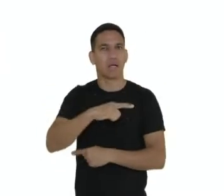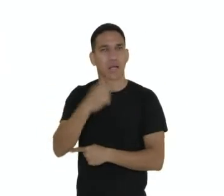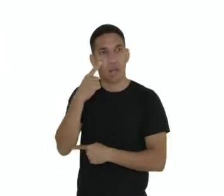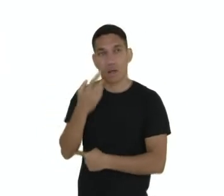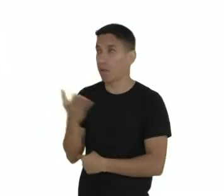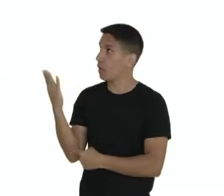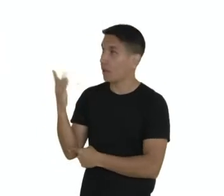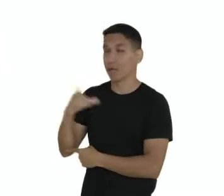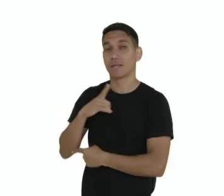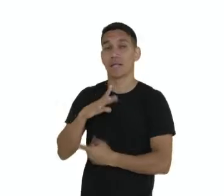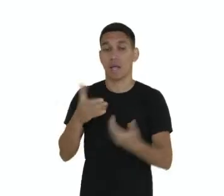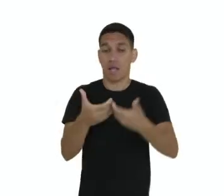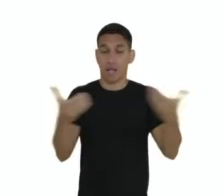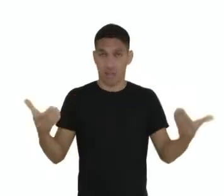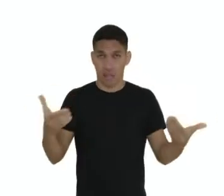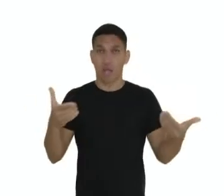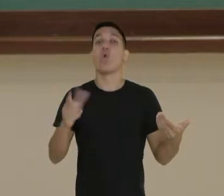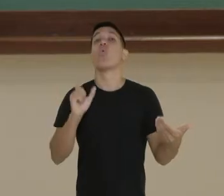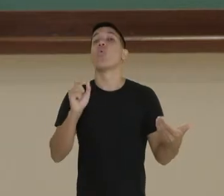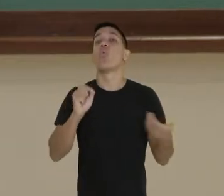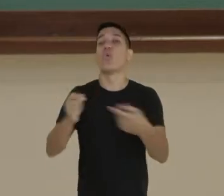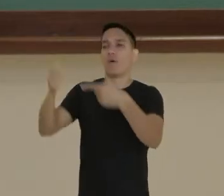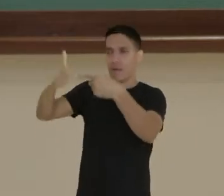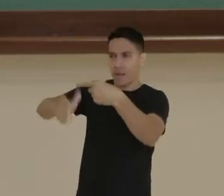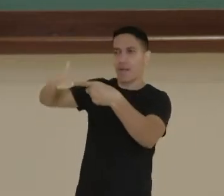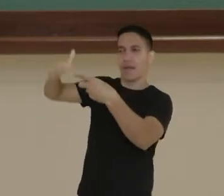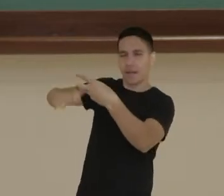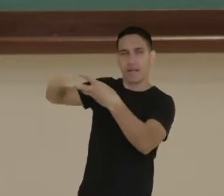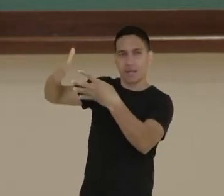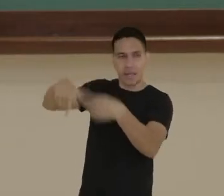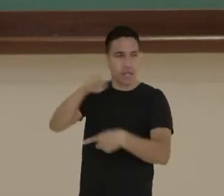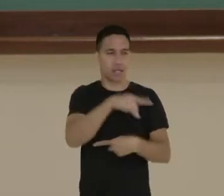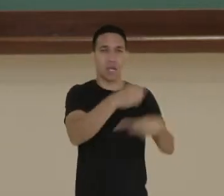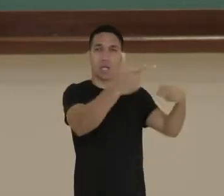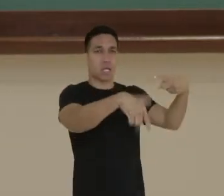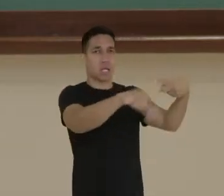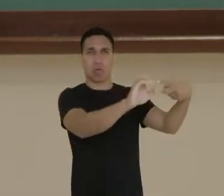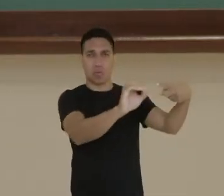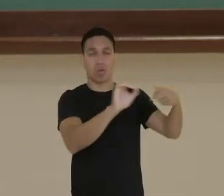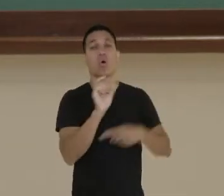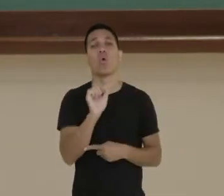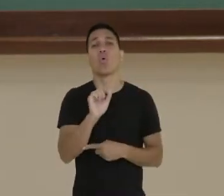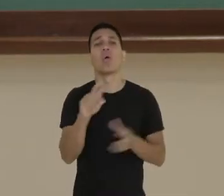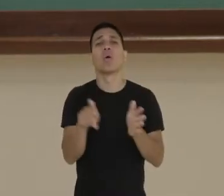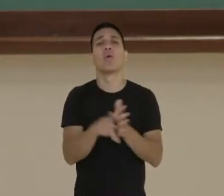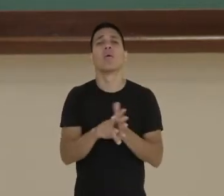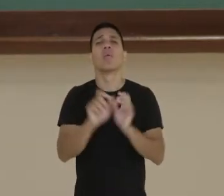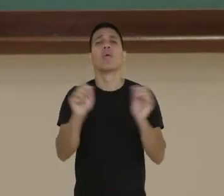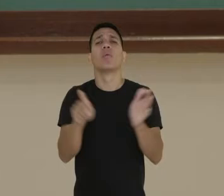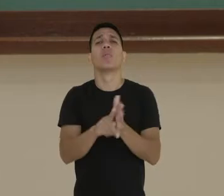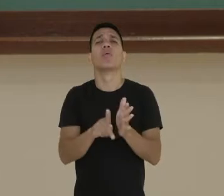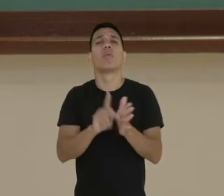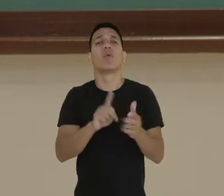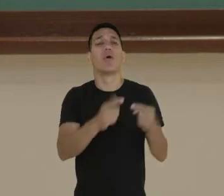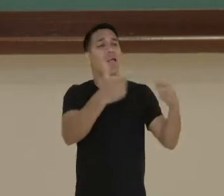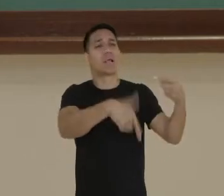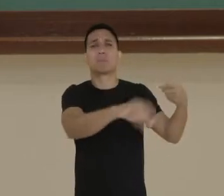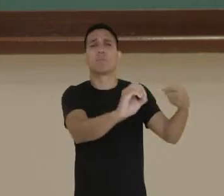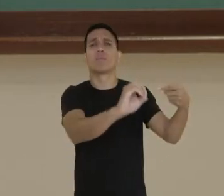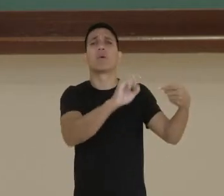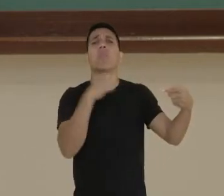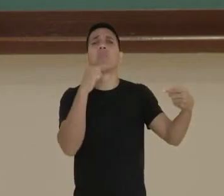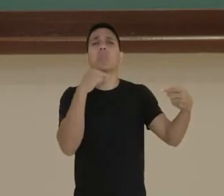energia podem ser divididas como renováveis e não renováveis. Então, as não renováveis são aquelas energias que a natureza não consegue repor